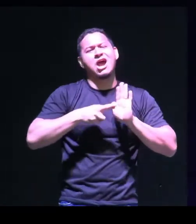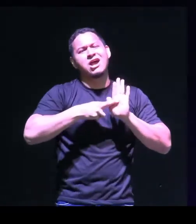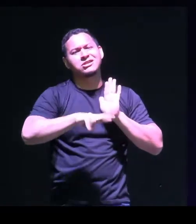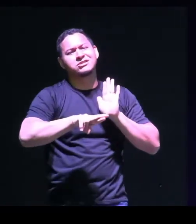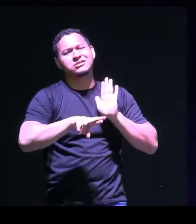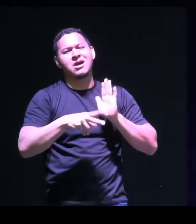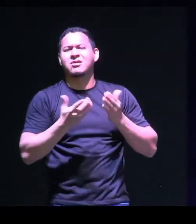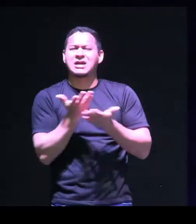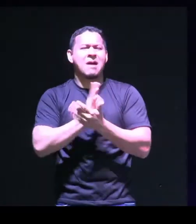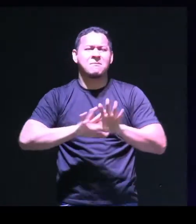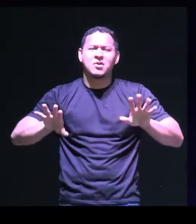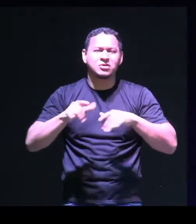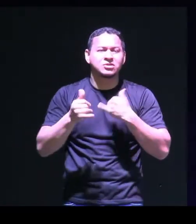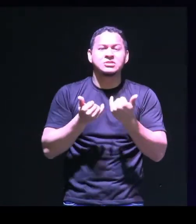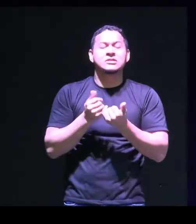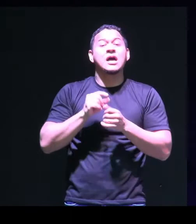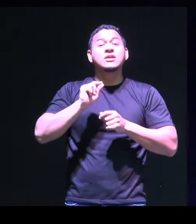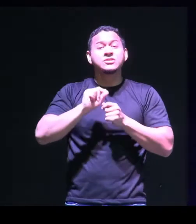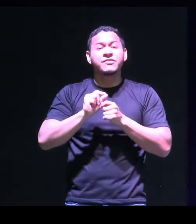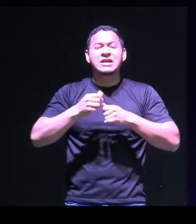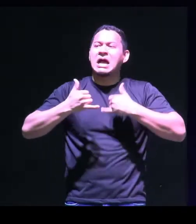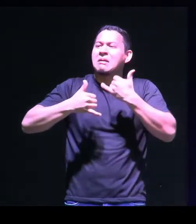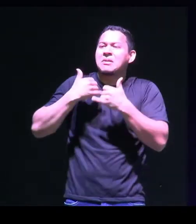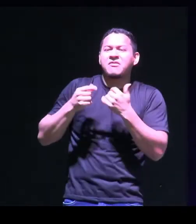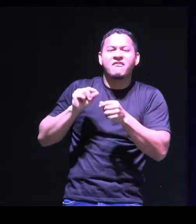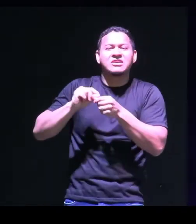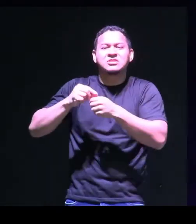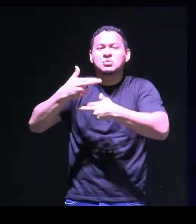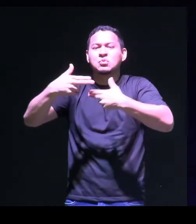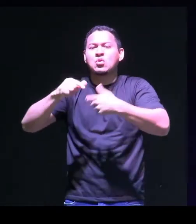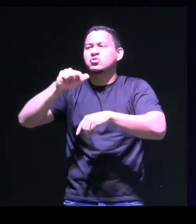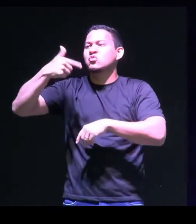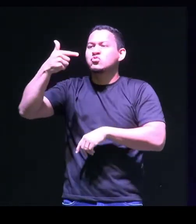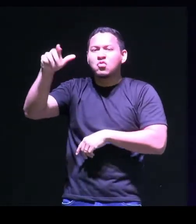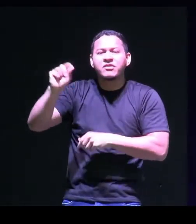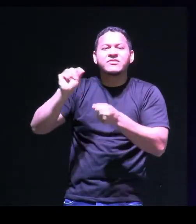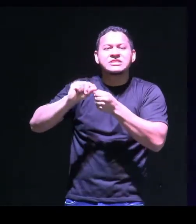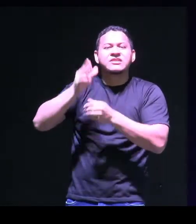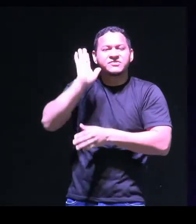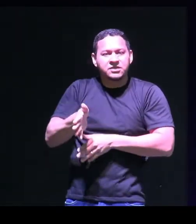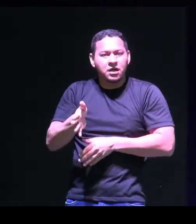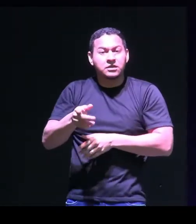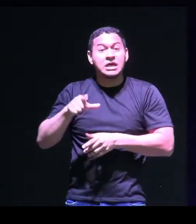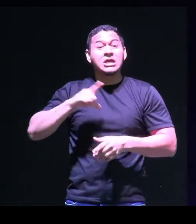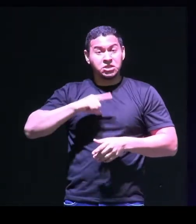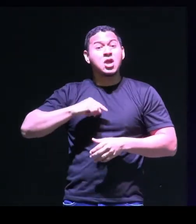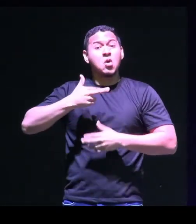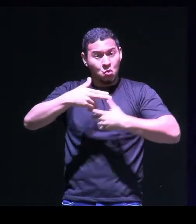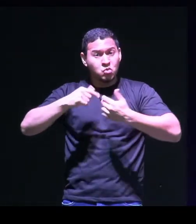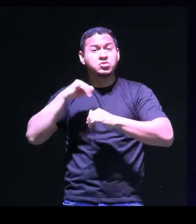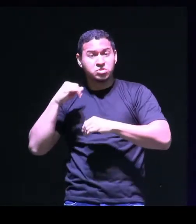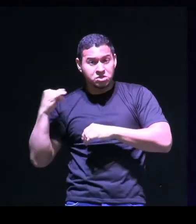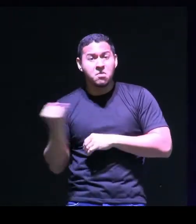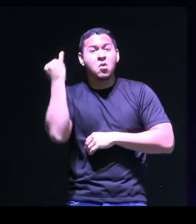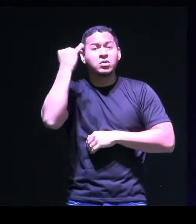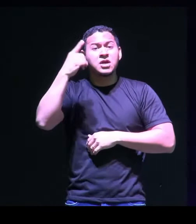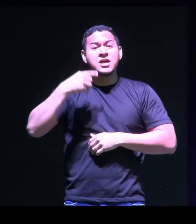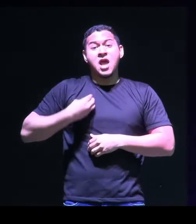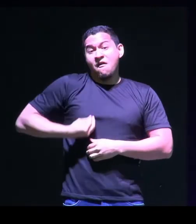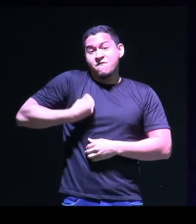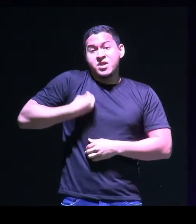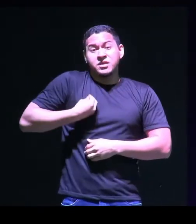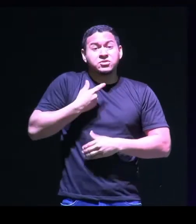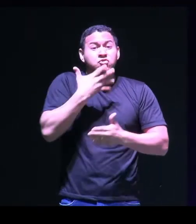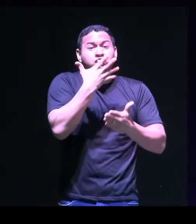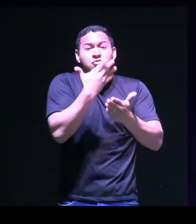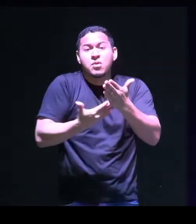está na hora de a gente parar de ficar amargurado com coisinhas que os outros fizeram. Tem coisas mais importantes, vidas estão aí dependendo